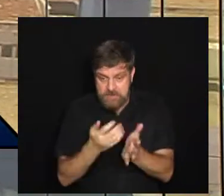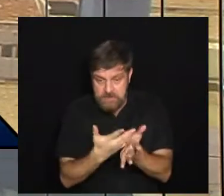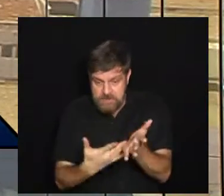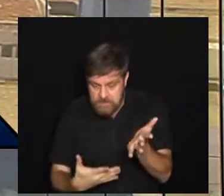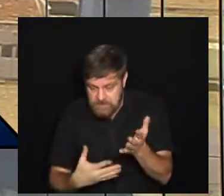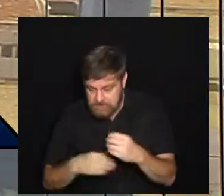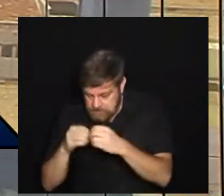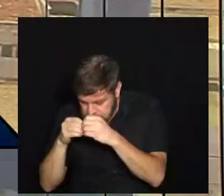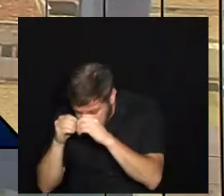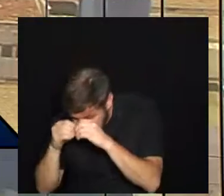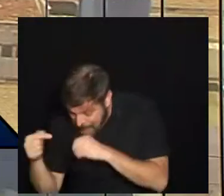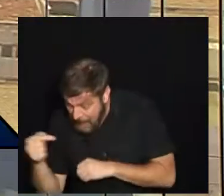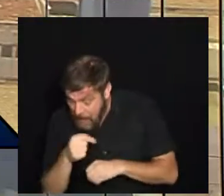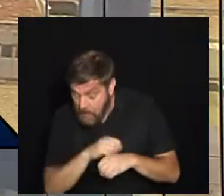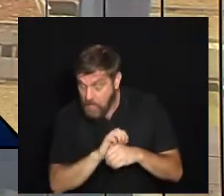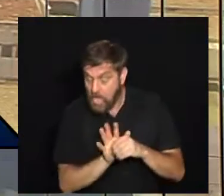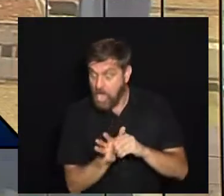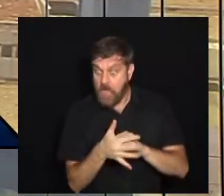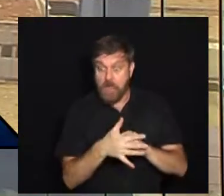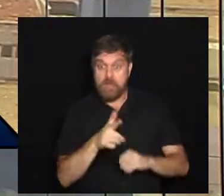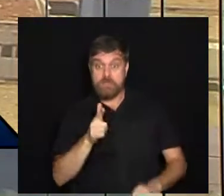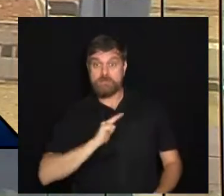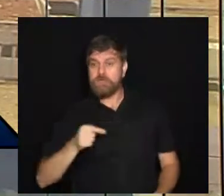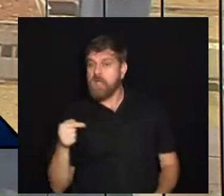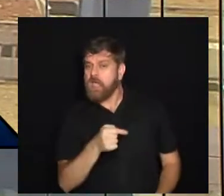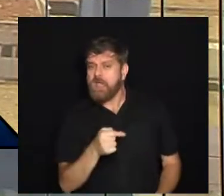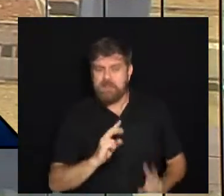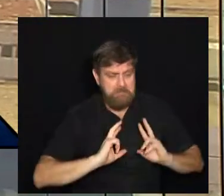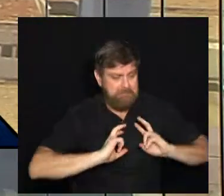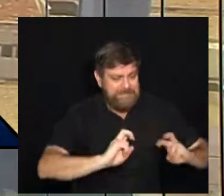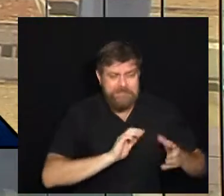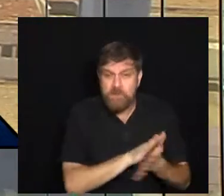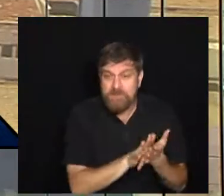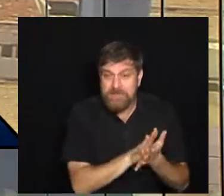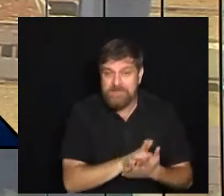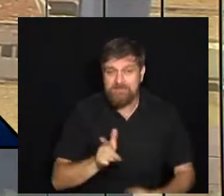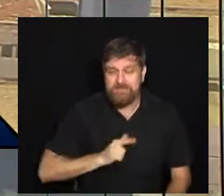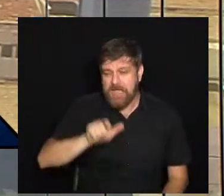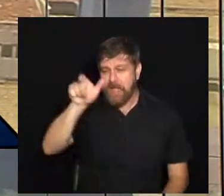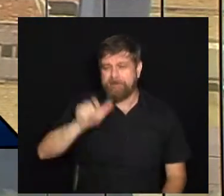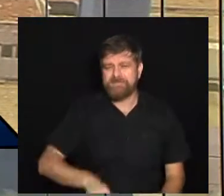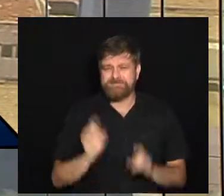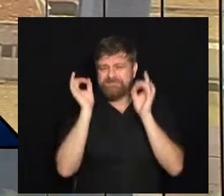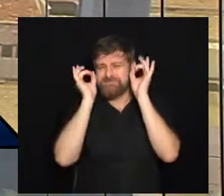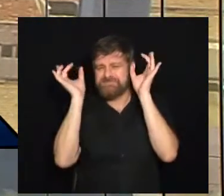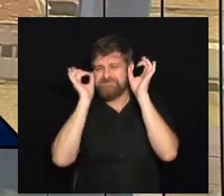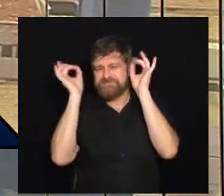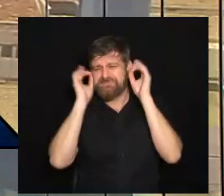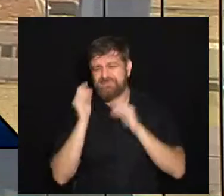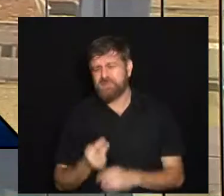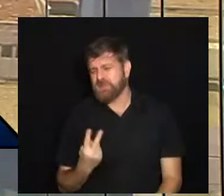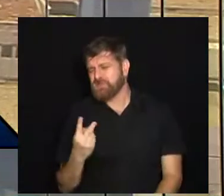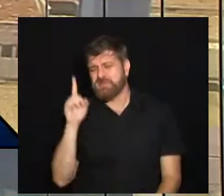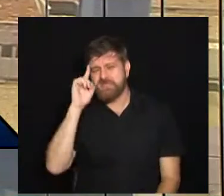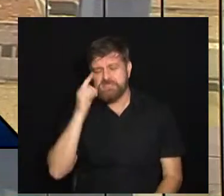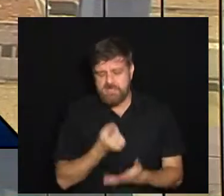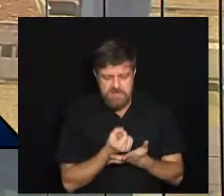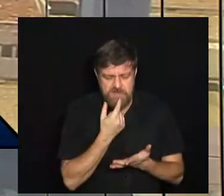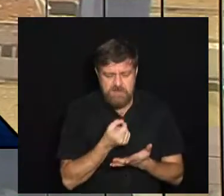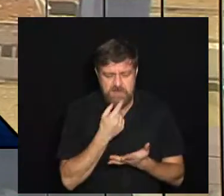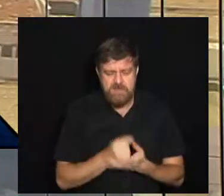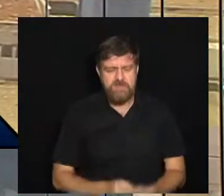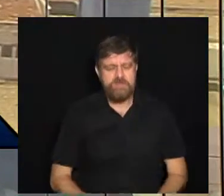depois vai descobrir que a pessoa estava contaminada pelo vírus mas ela não teve nenhum sintoma outras vão ter uma dorzinha de cabeça que duram 1 ou 2 dias tomar uma dipirona